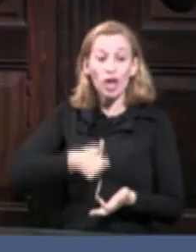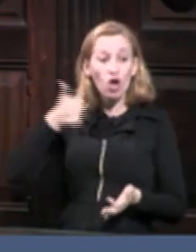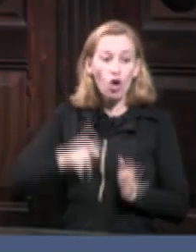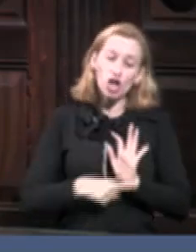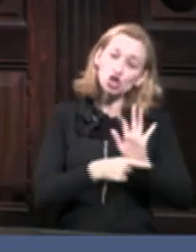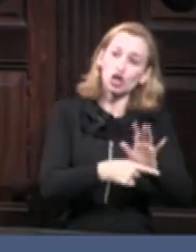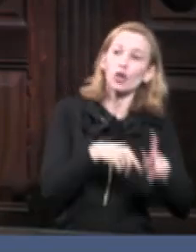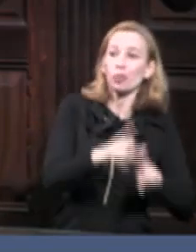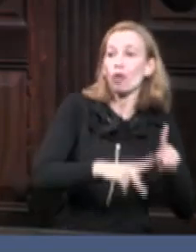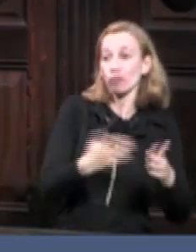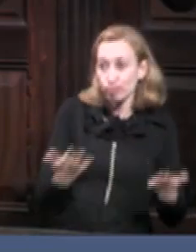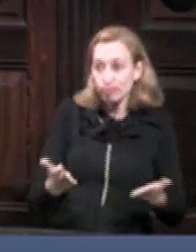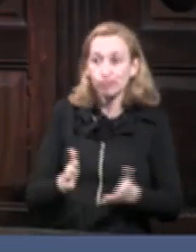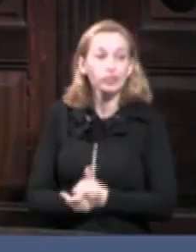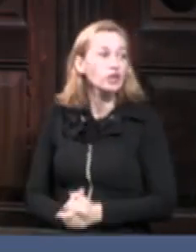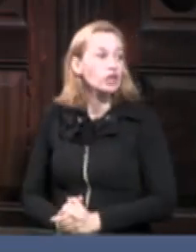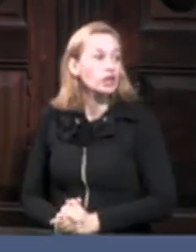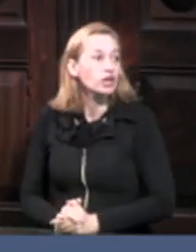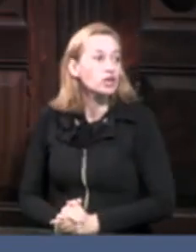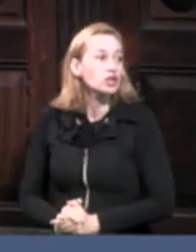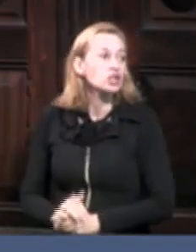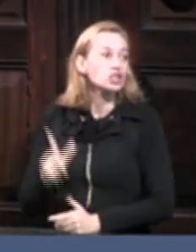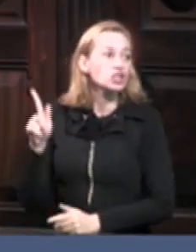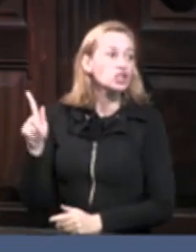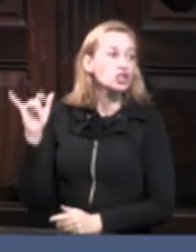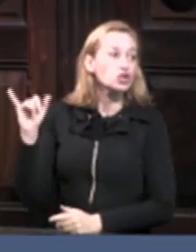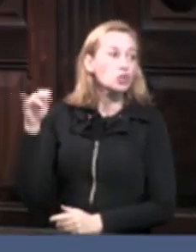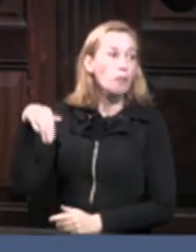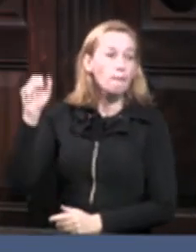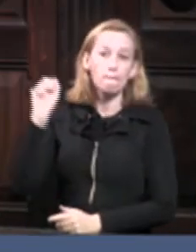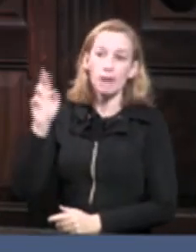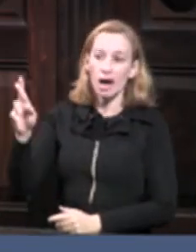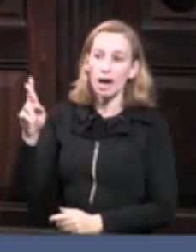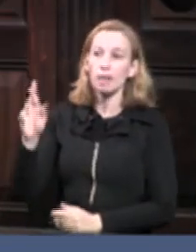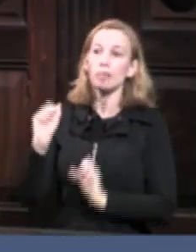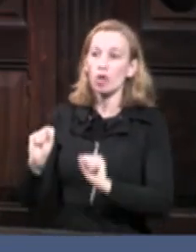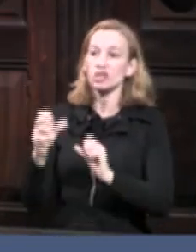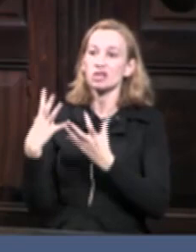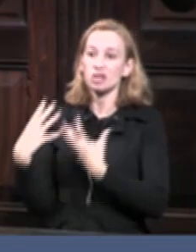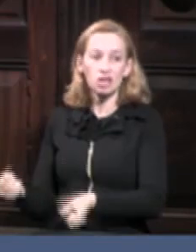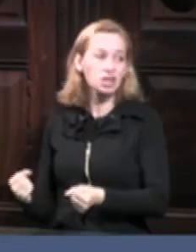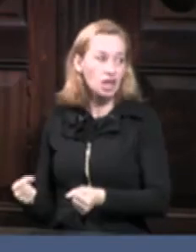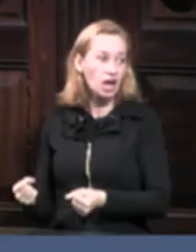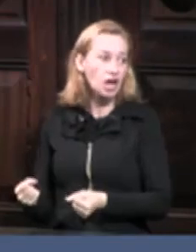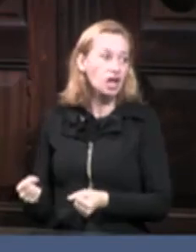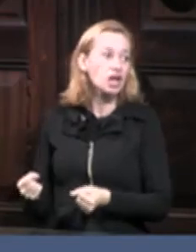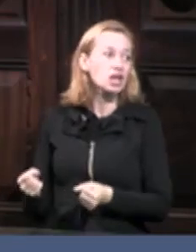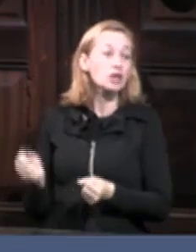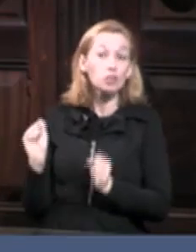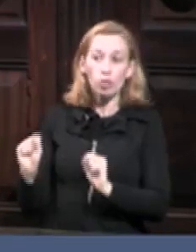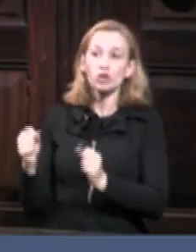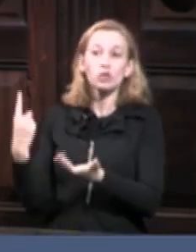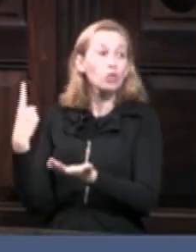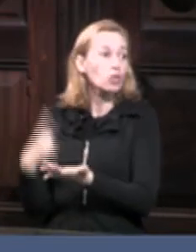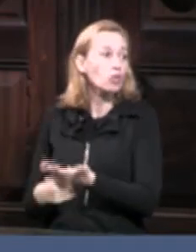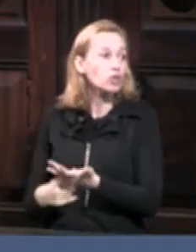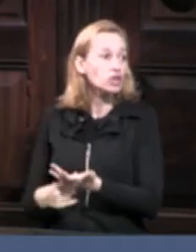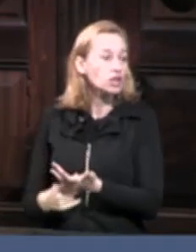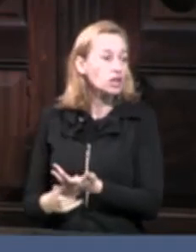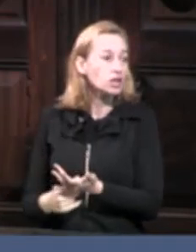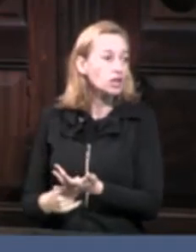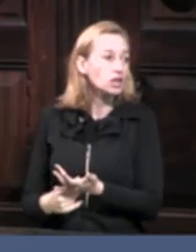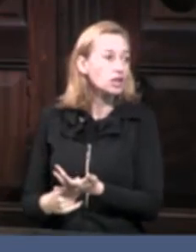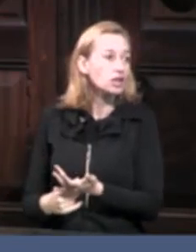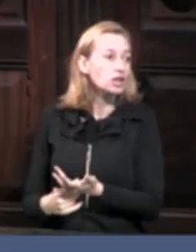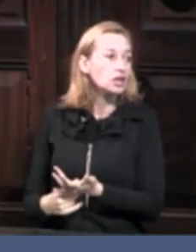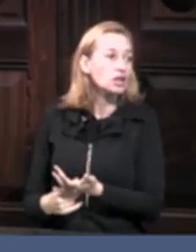é a pressão para que o Gilmar Mendes possa tomar uma decisão que esteja de acordo com a